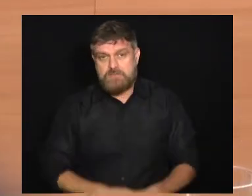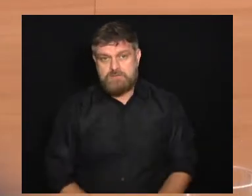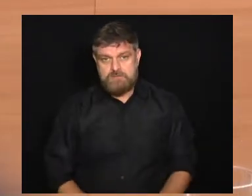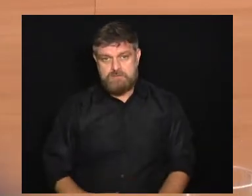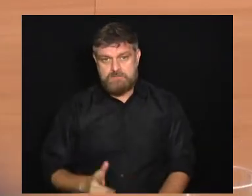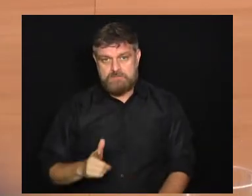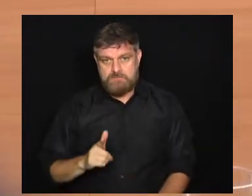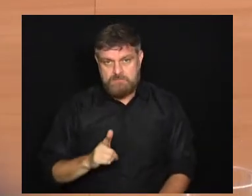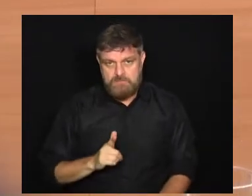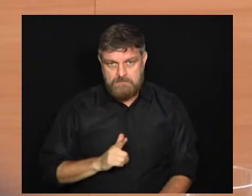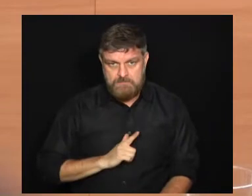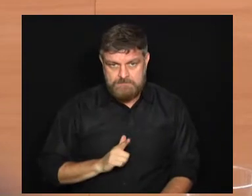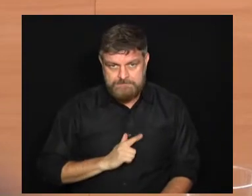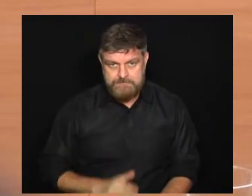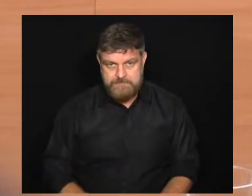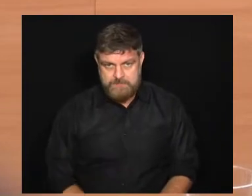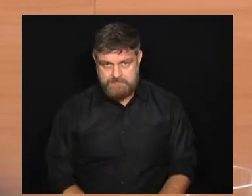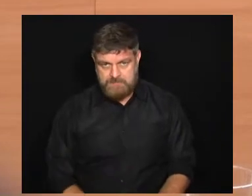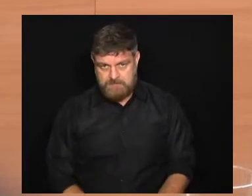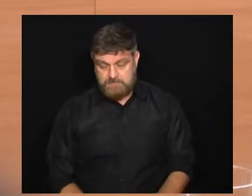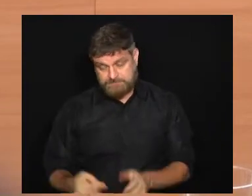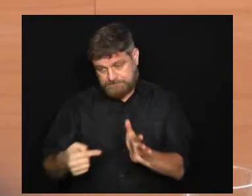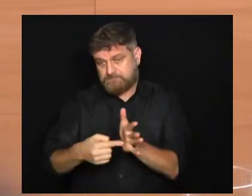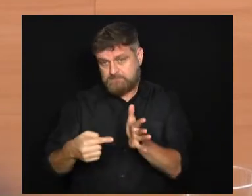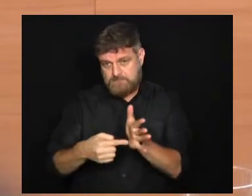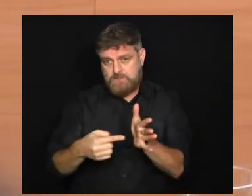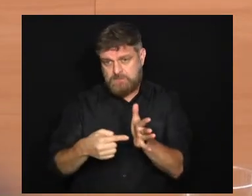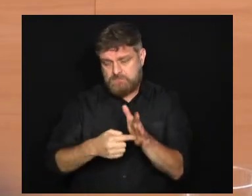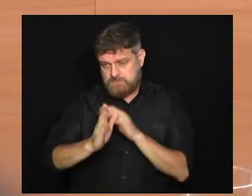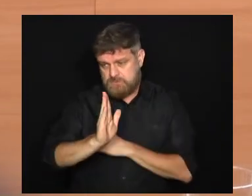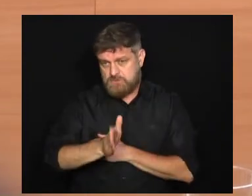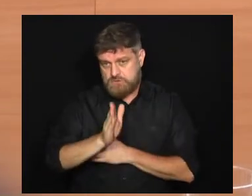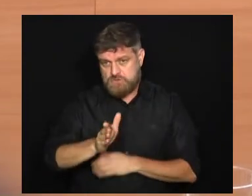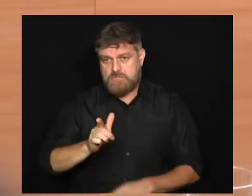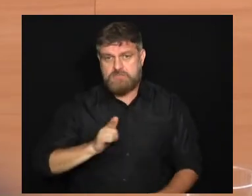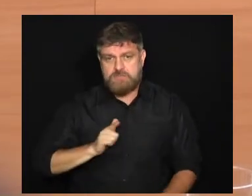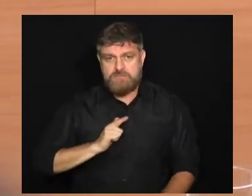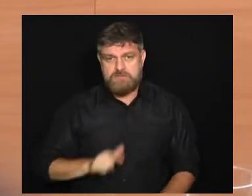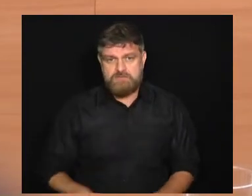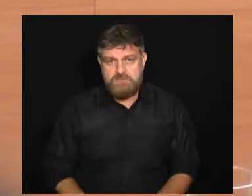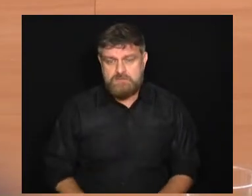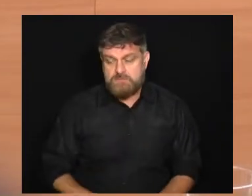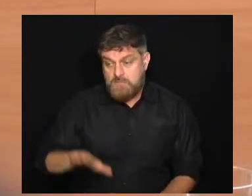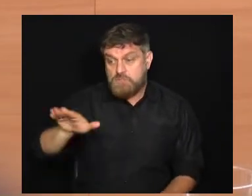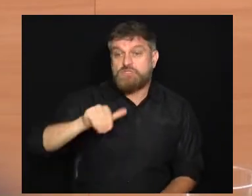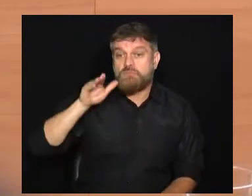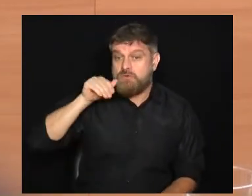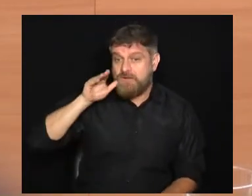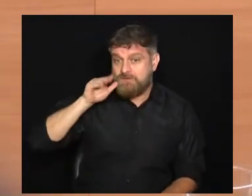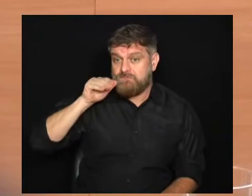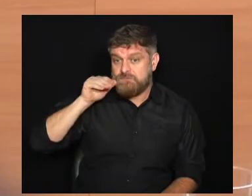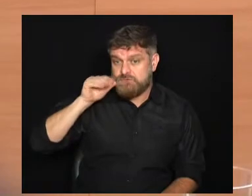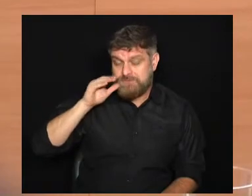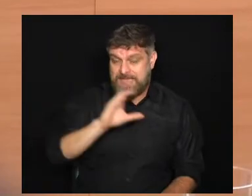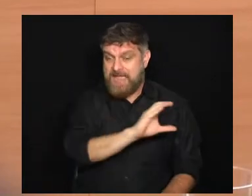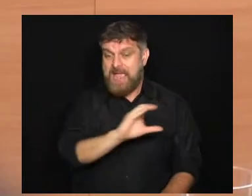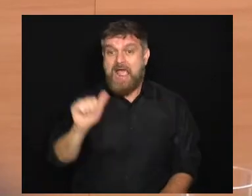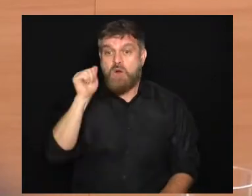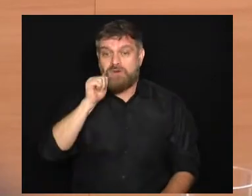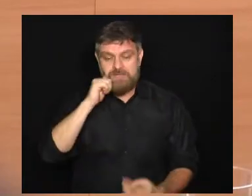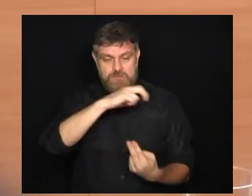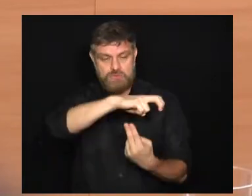parte da sindicância, né? Já foi acionada a funcionária, a nossa coordenadora do